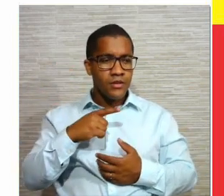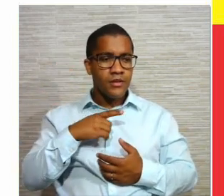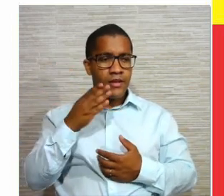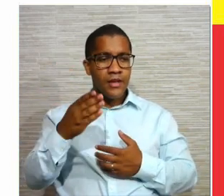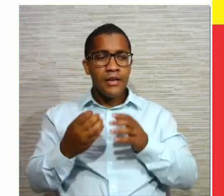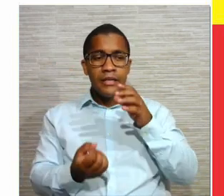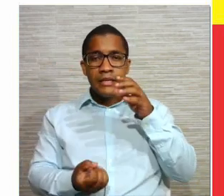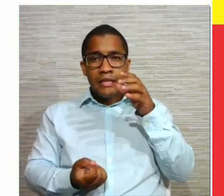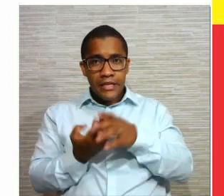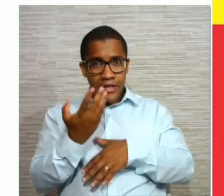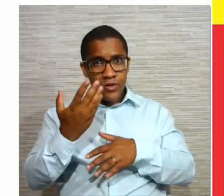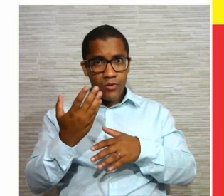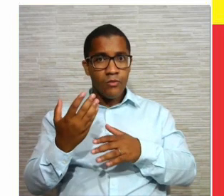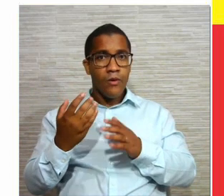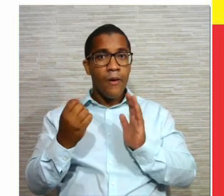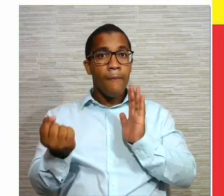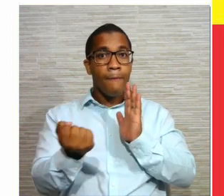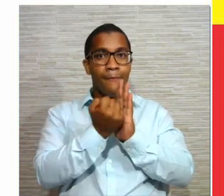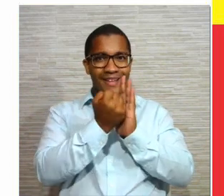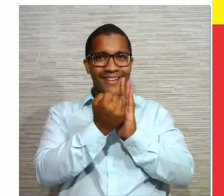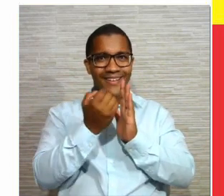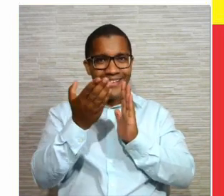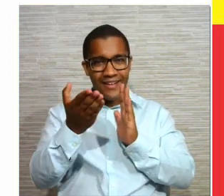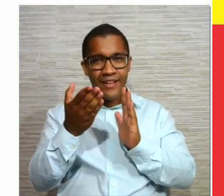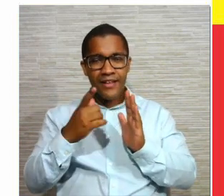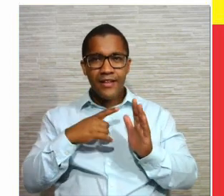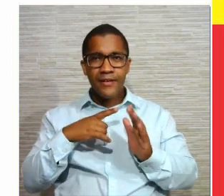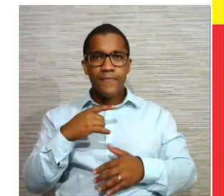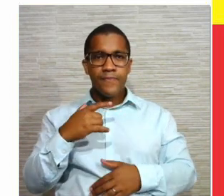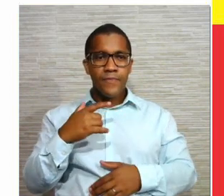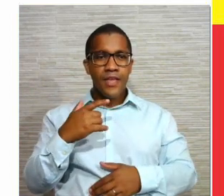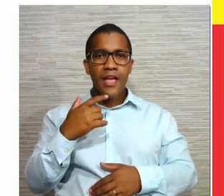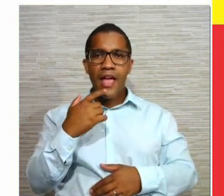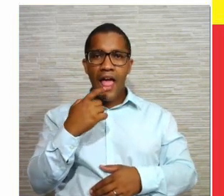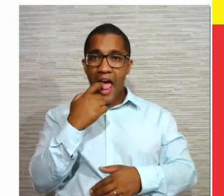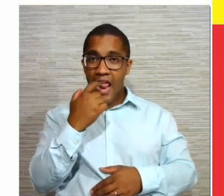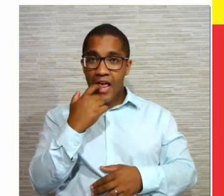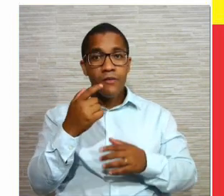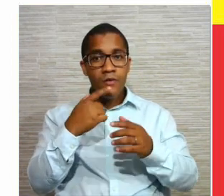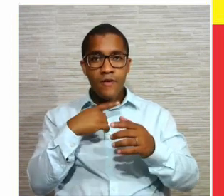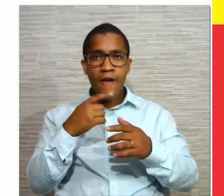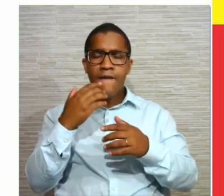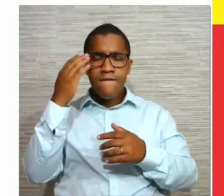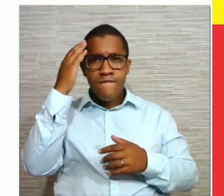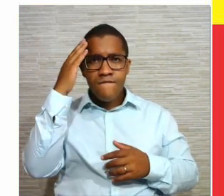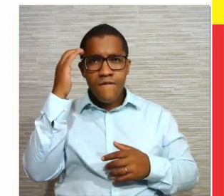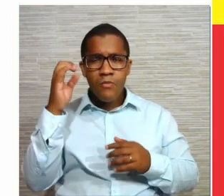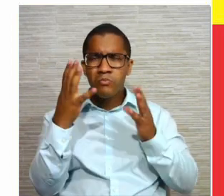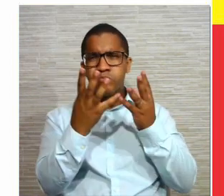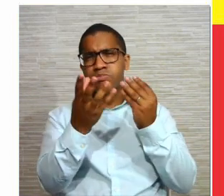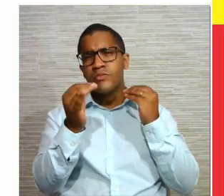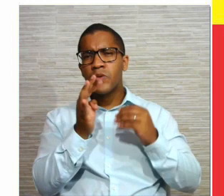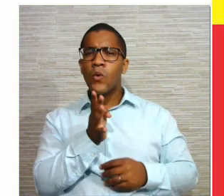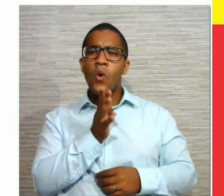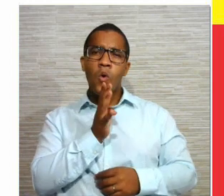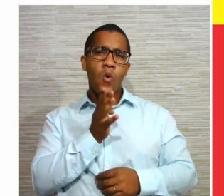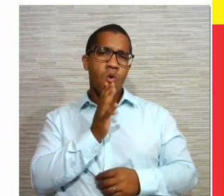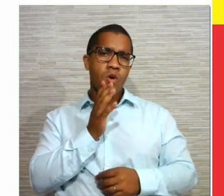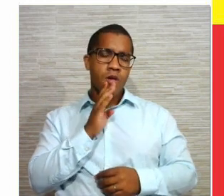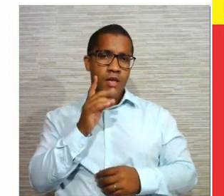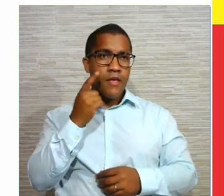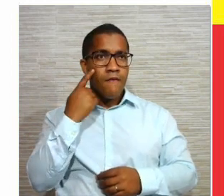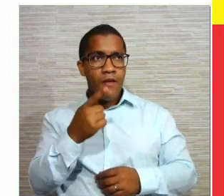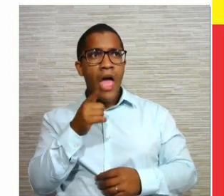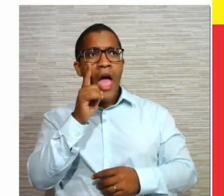que criou esse logo para Rolling Stone, né, que essa linguinha que ganhou, muita gente conhece, né, identifica